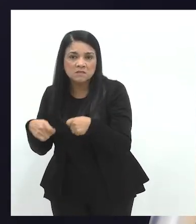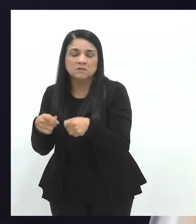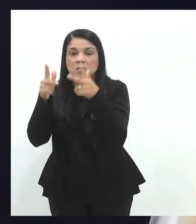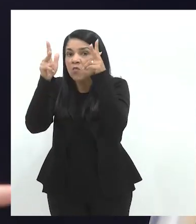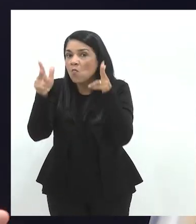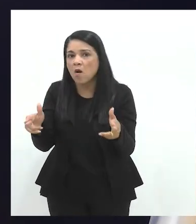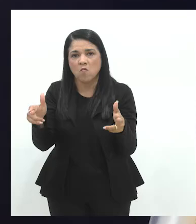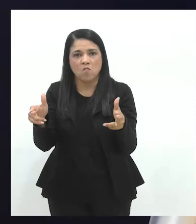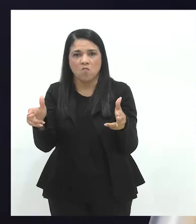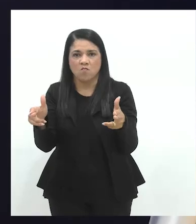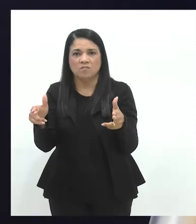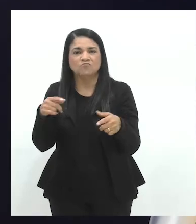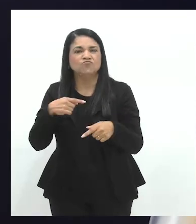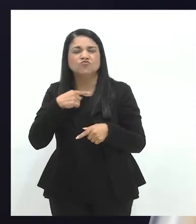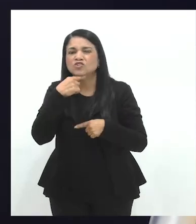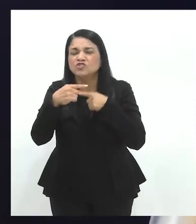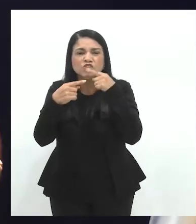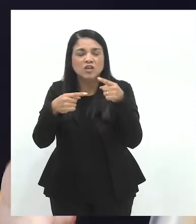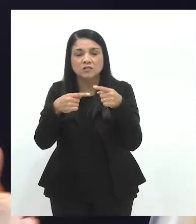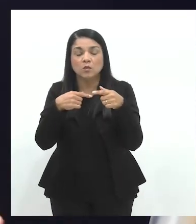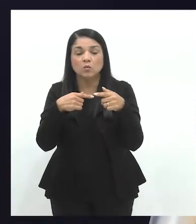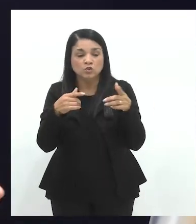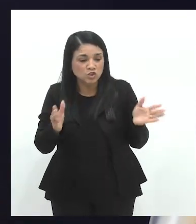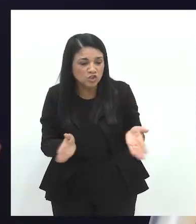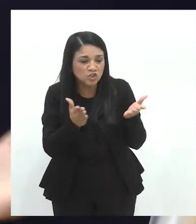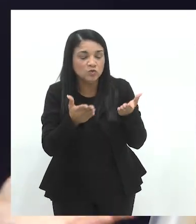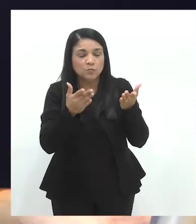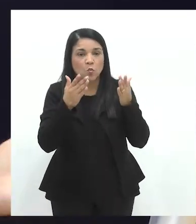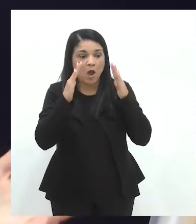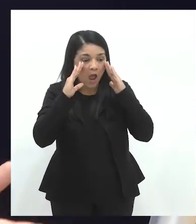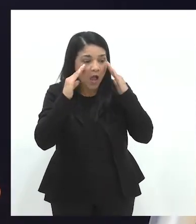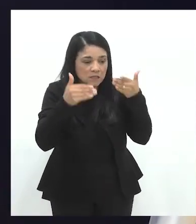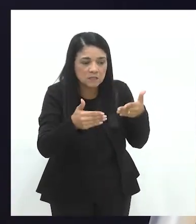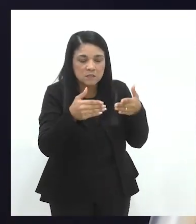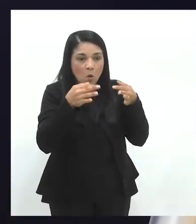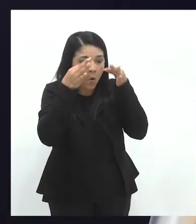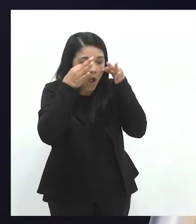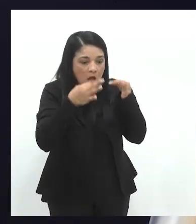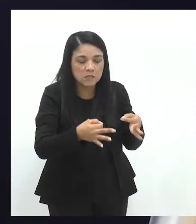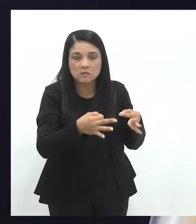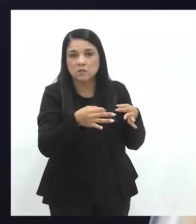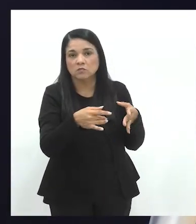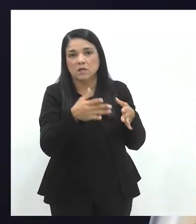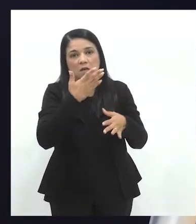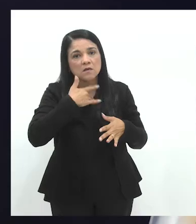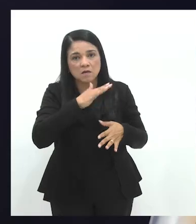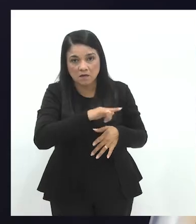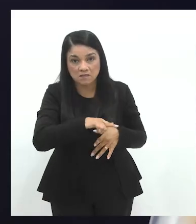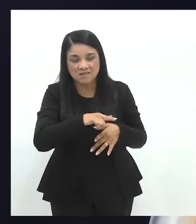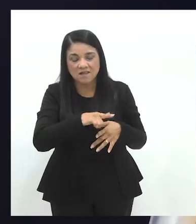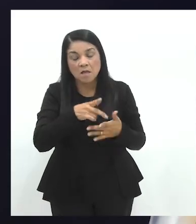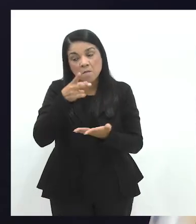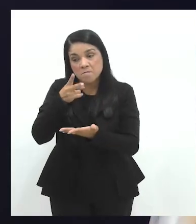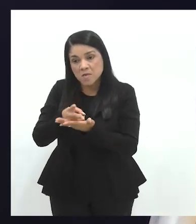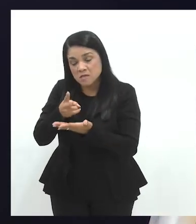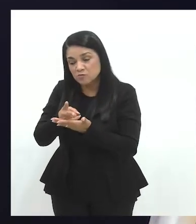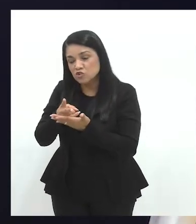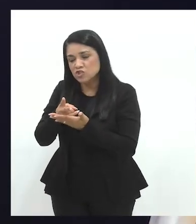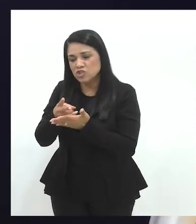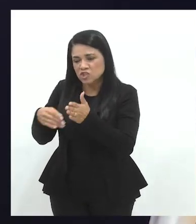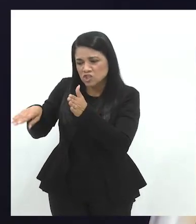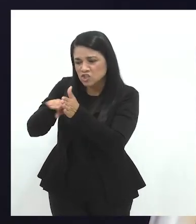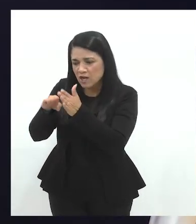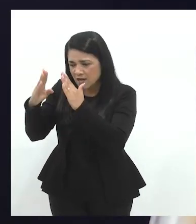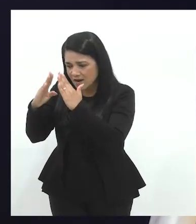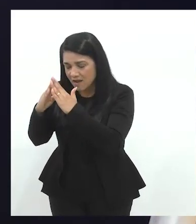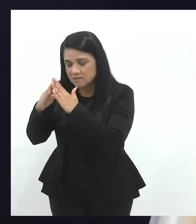trabalhar com uma criança, estímulos para trabalhar a atenção da criança. E aí, no mesmo dia, a criança chega a